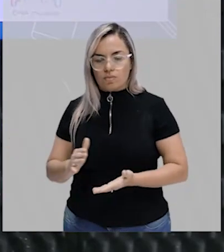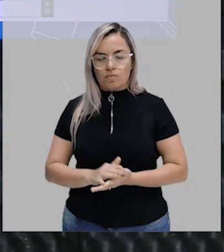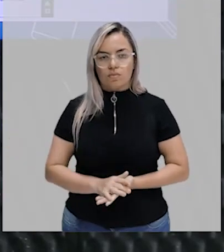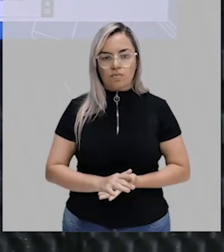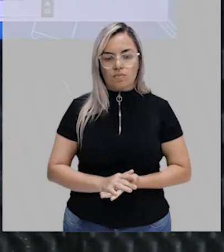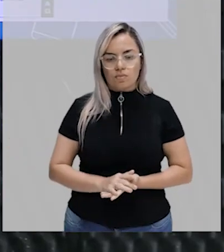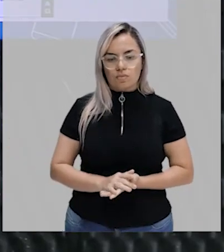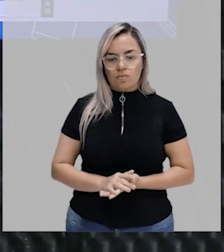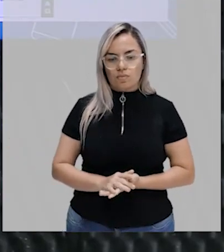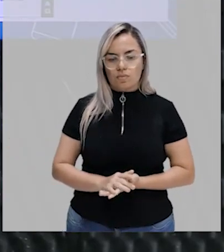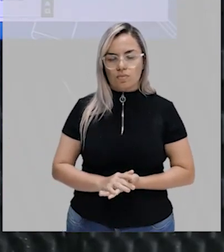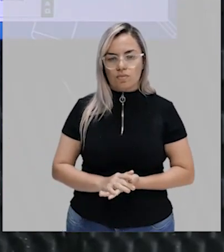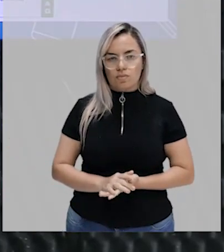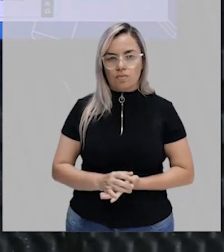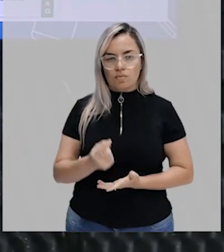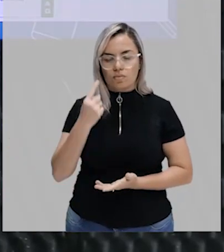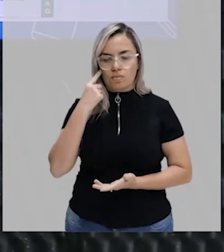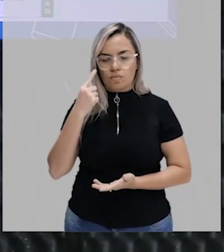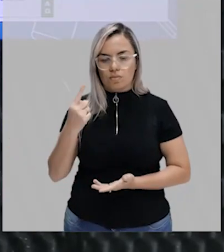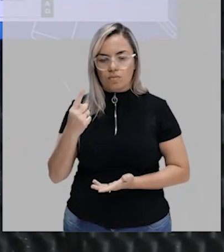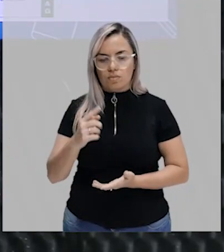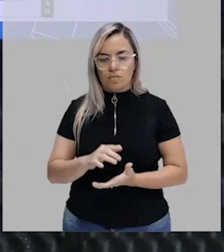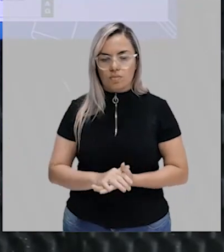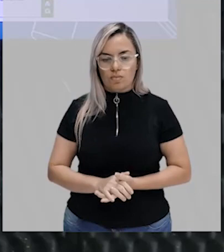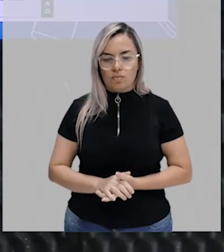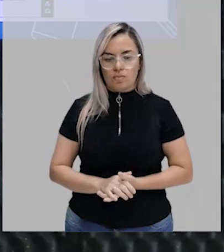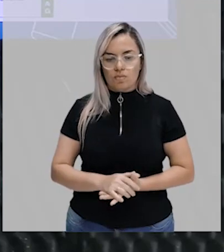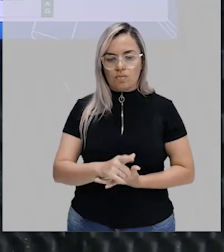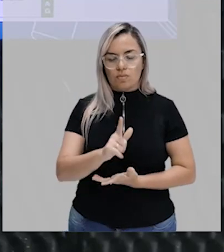código genético, olha, vamos lá.